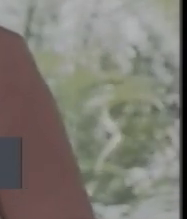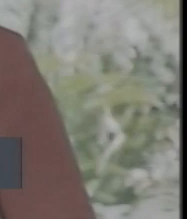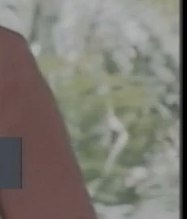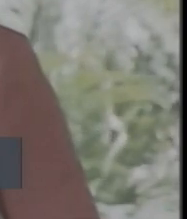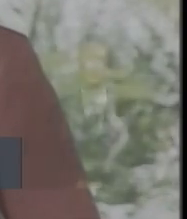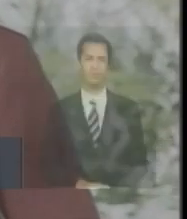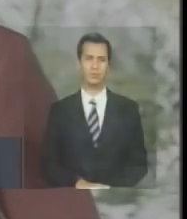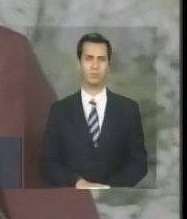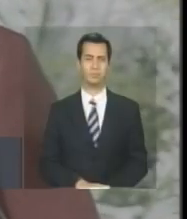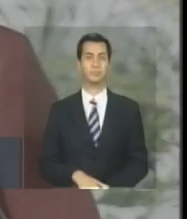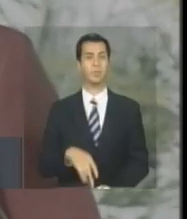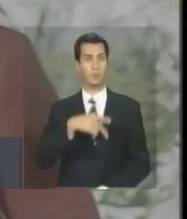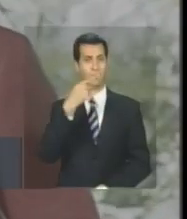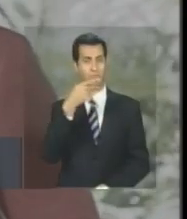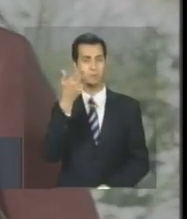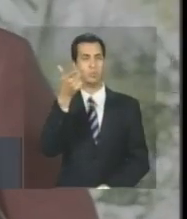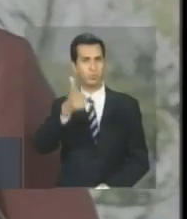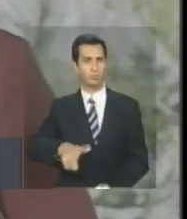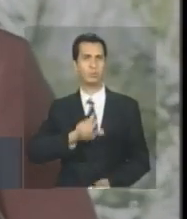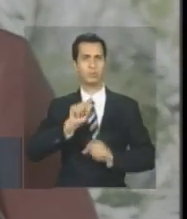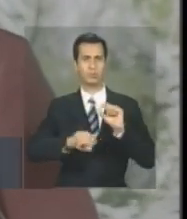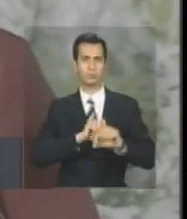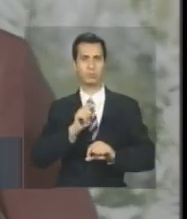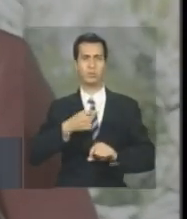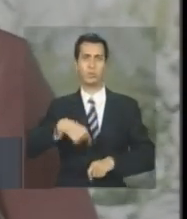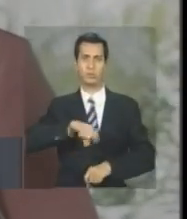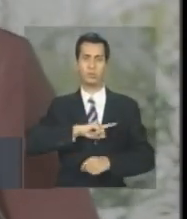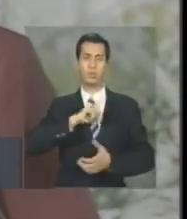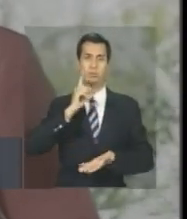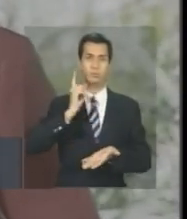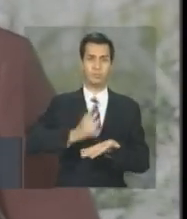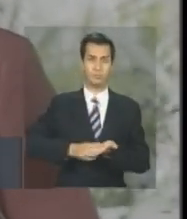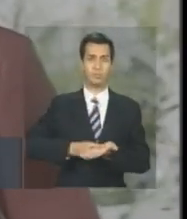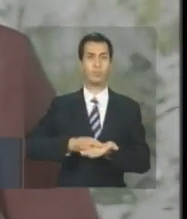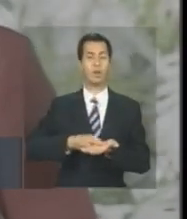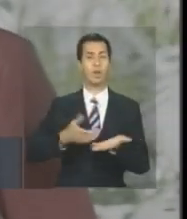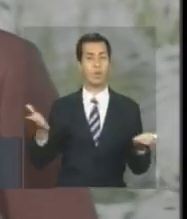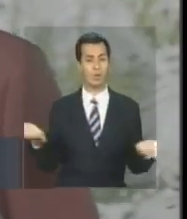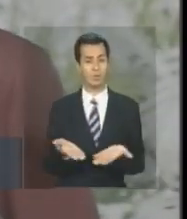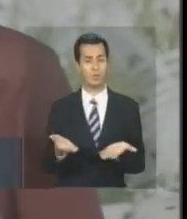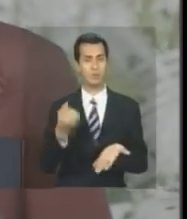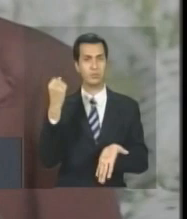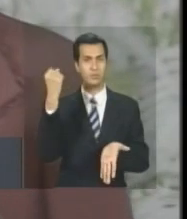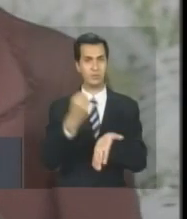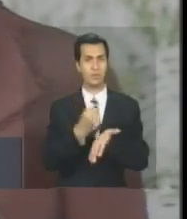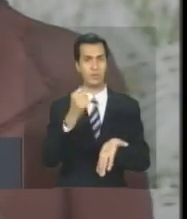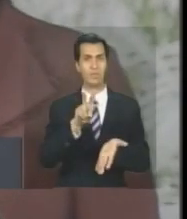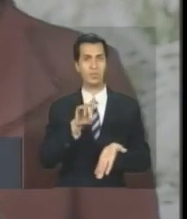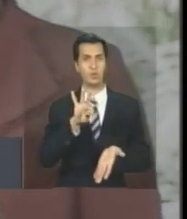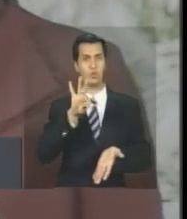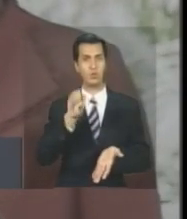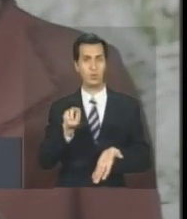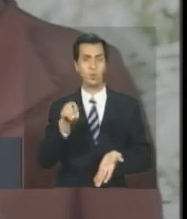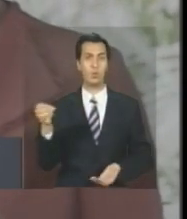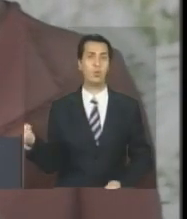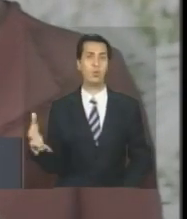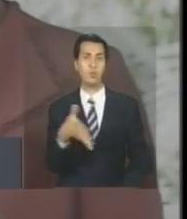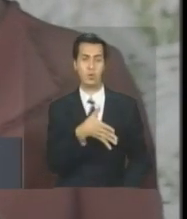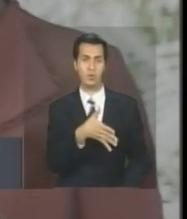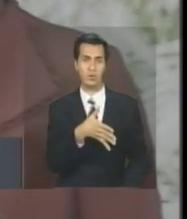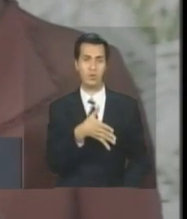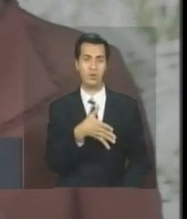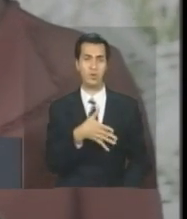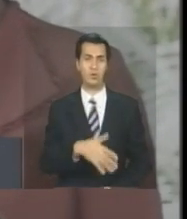Reafirmo o duplo propósito das novas medidas de visto para os haitianos adotadas pelo